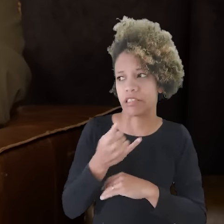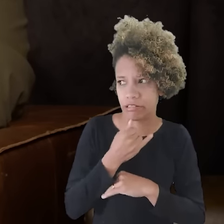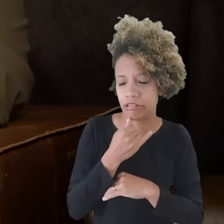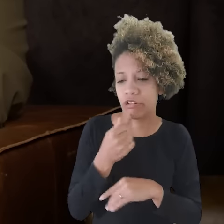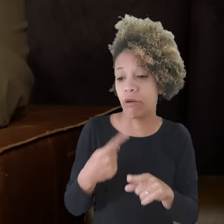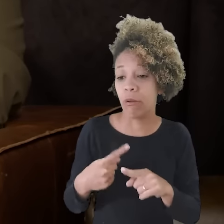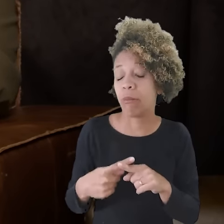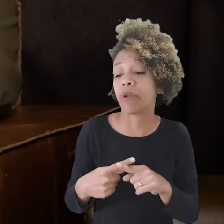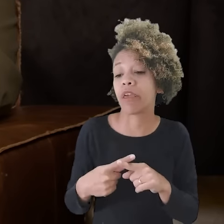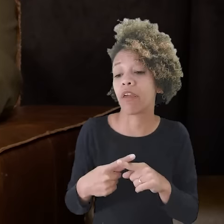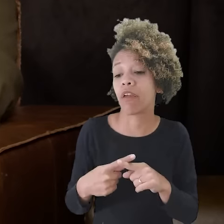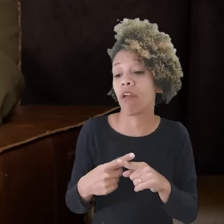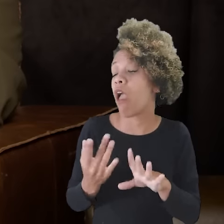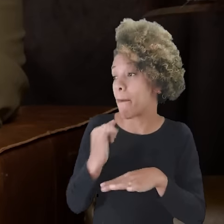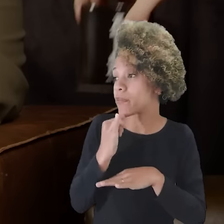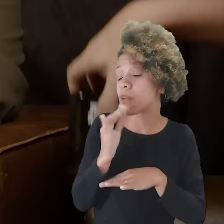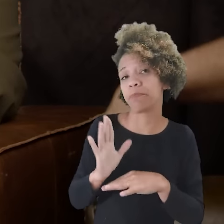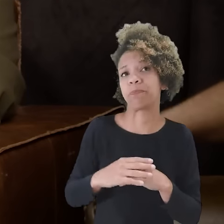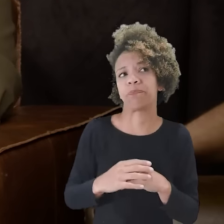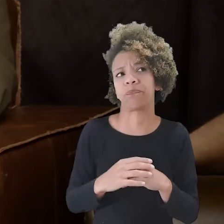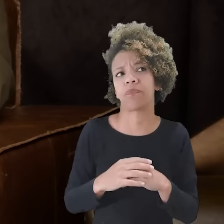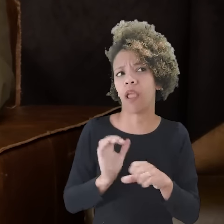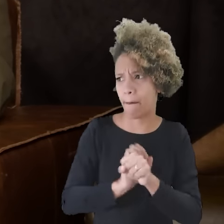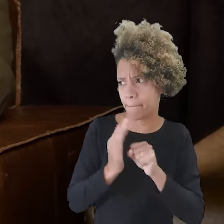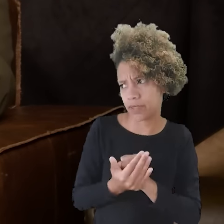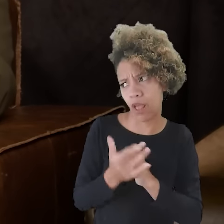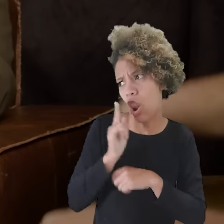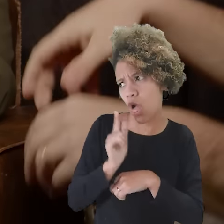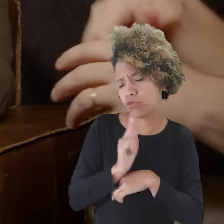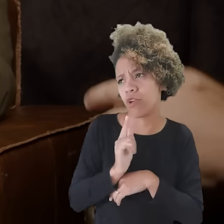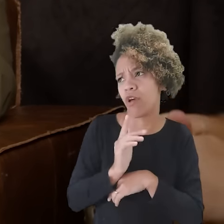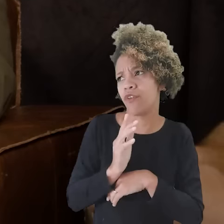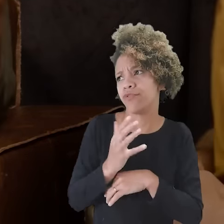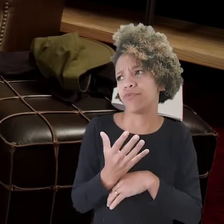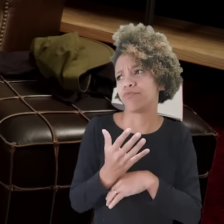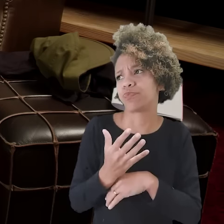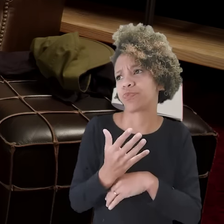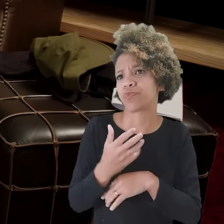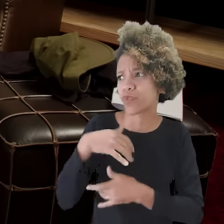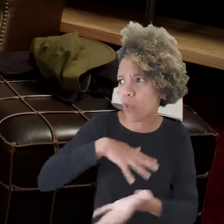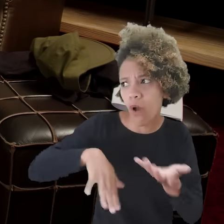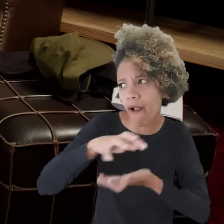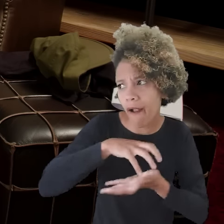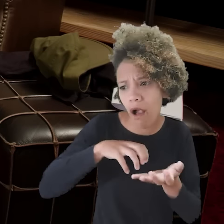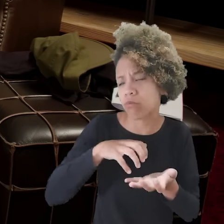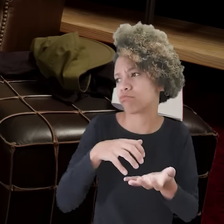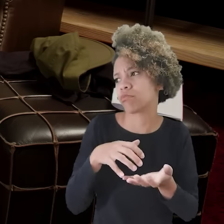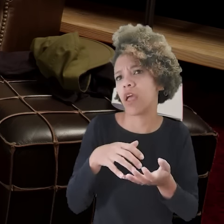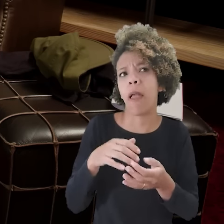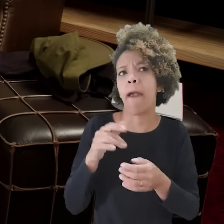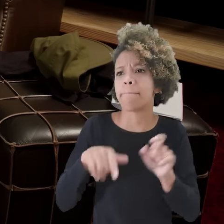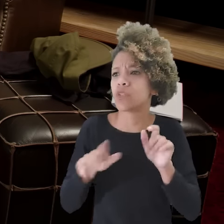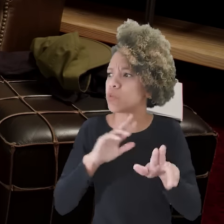minha vida porque eu tava conversando não tipo é a pandemia obviamente foi um um caos no mundo horrível pessoas